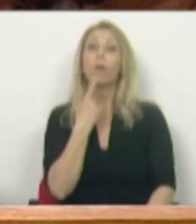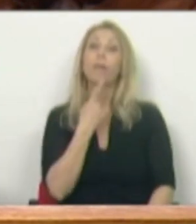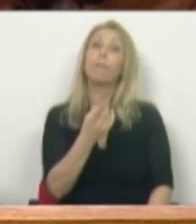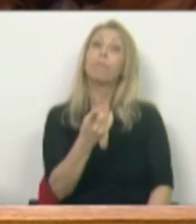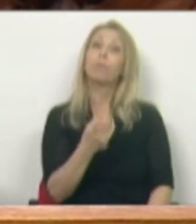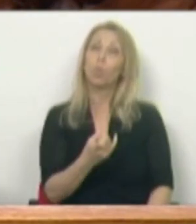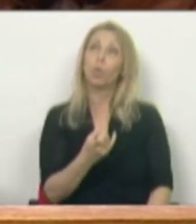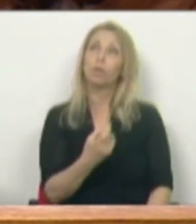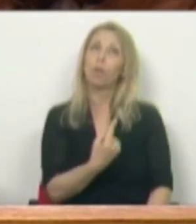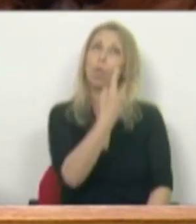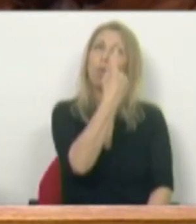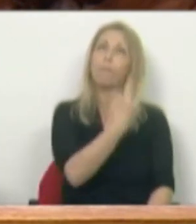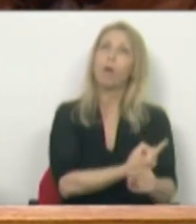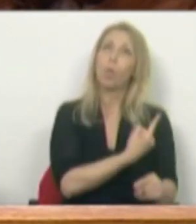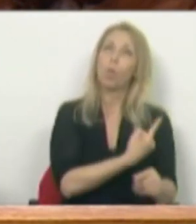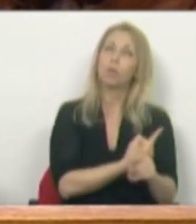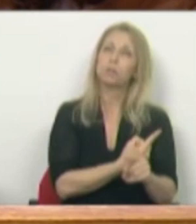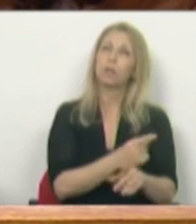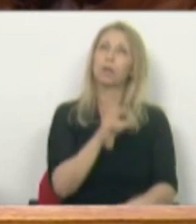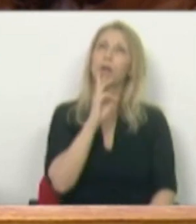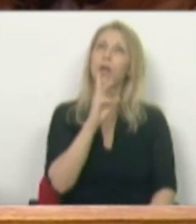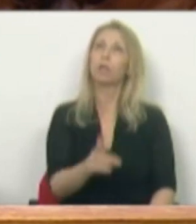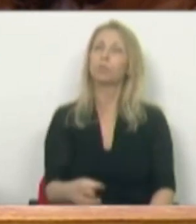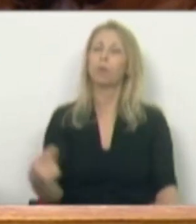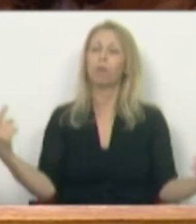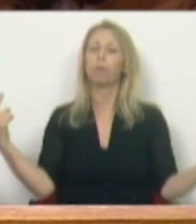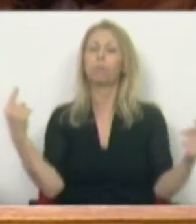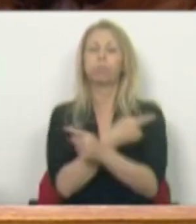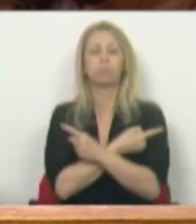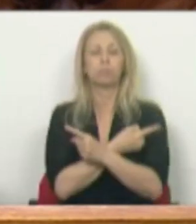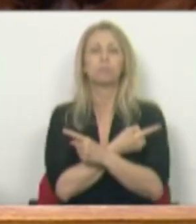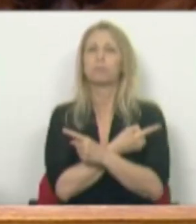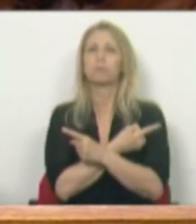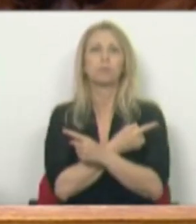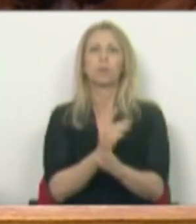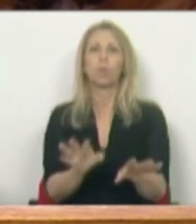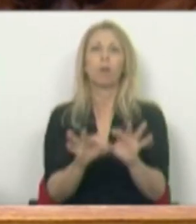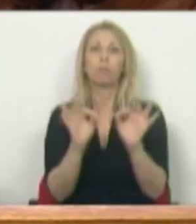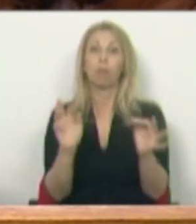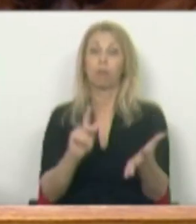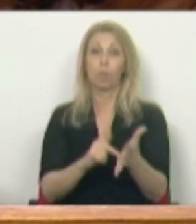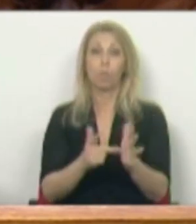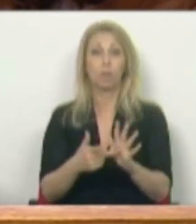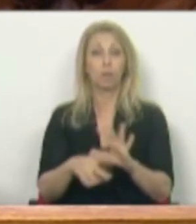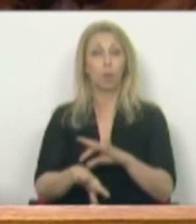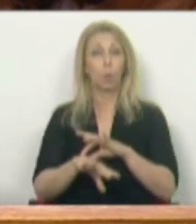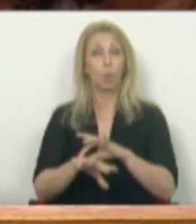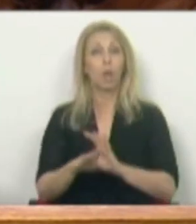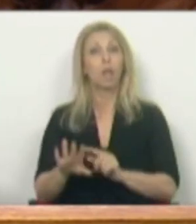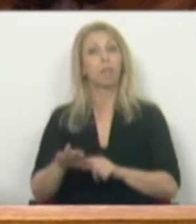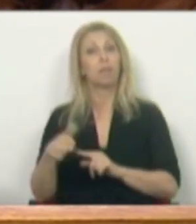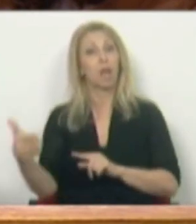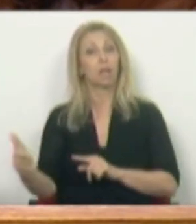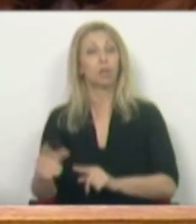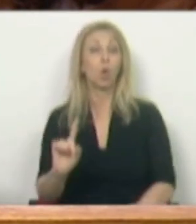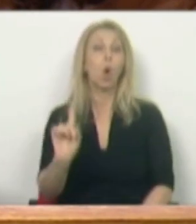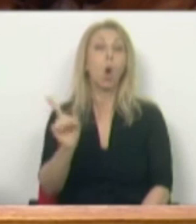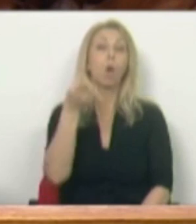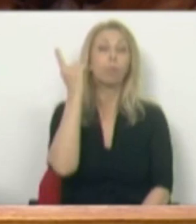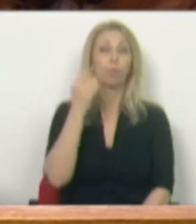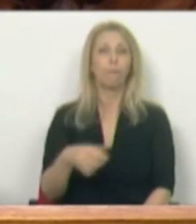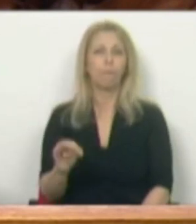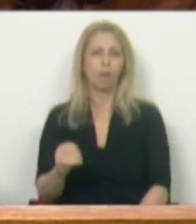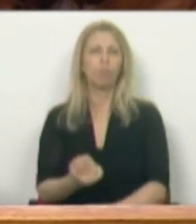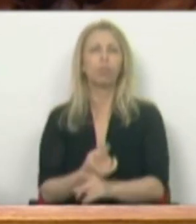alhos, responda com bugalhos. E, acima de tudo, com uma tática que é mais da extrema-direita do que do Partido Socialista, que é a tática do